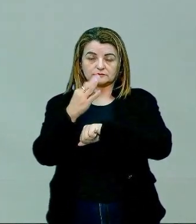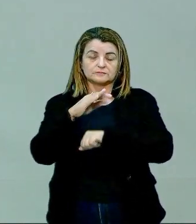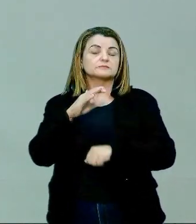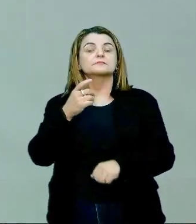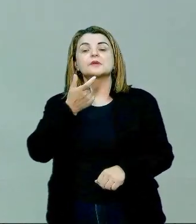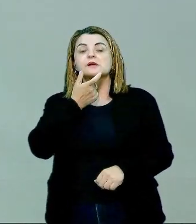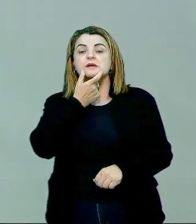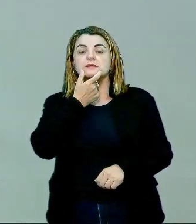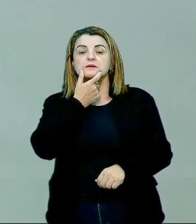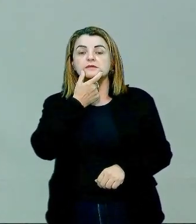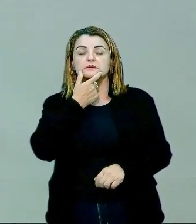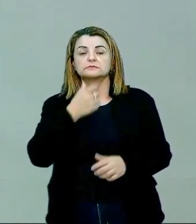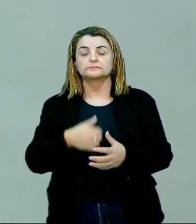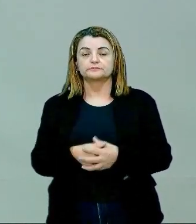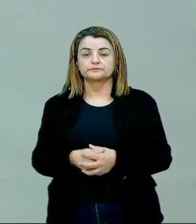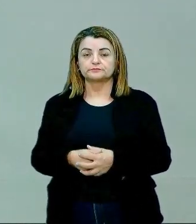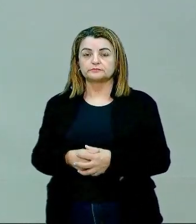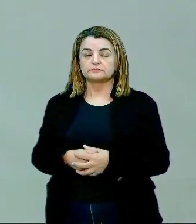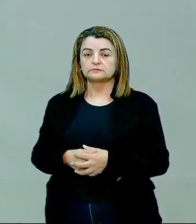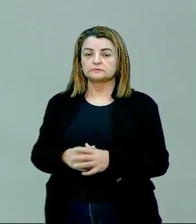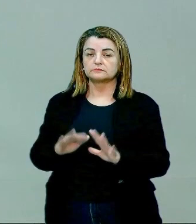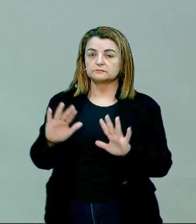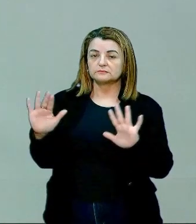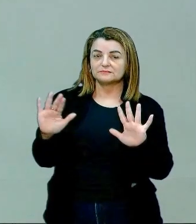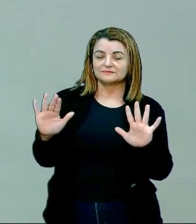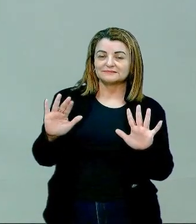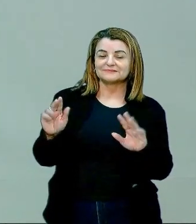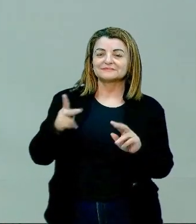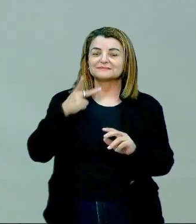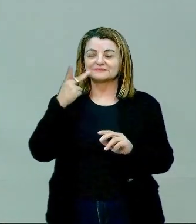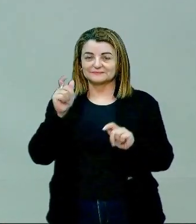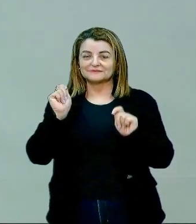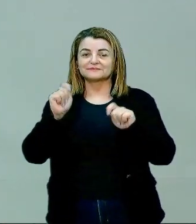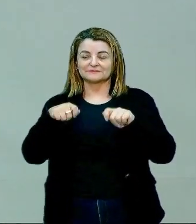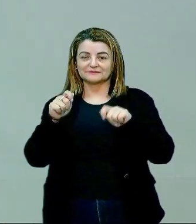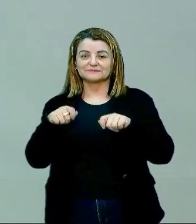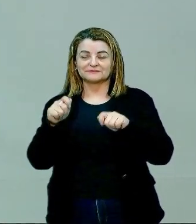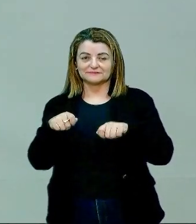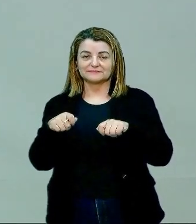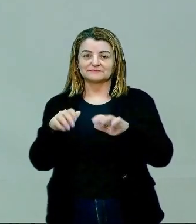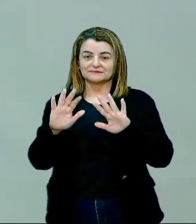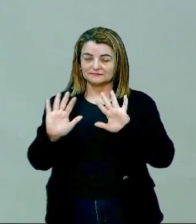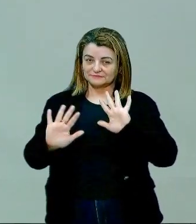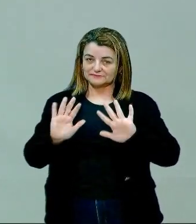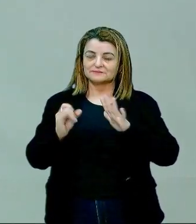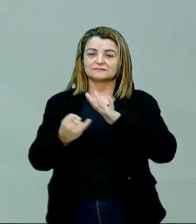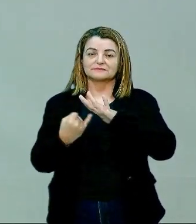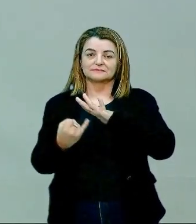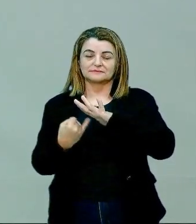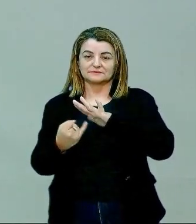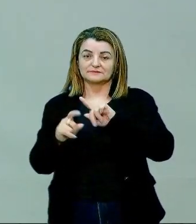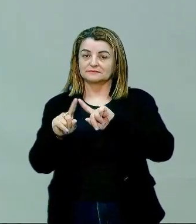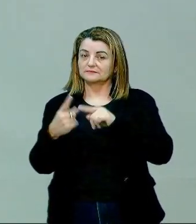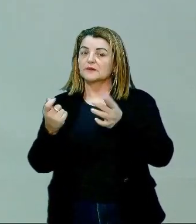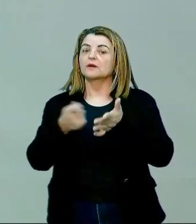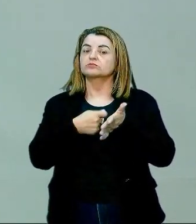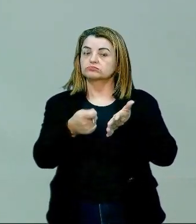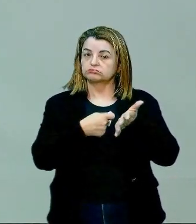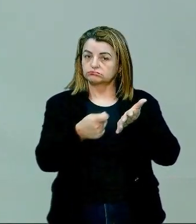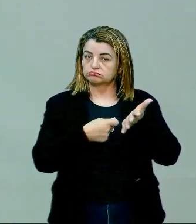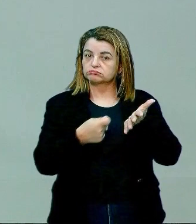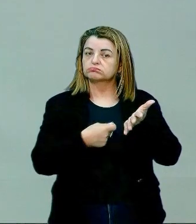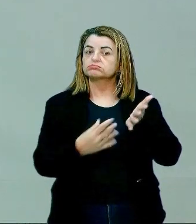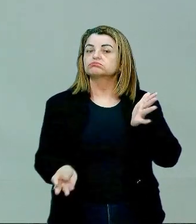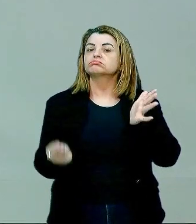ok? Então, na fala, como é algo mais descontraído, você pode falar de forma informal. Mas na escrita, vocês